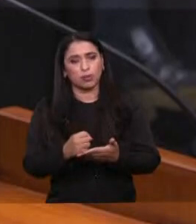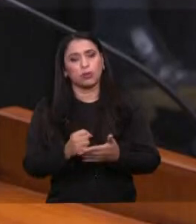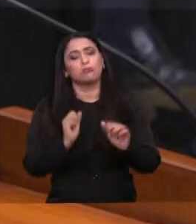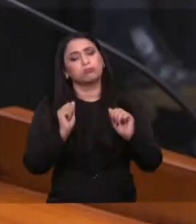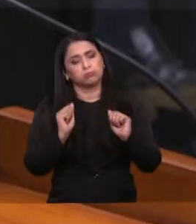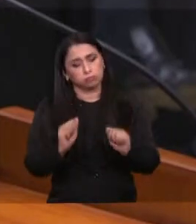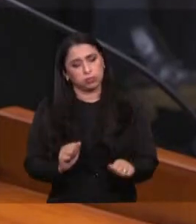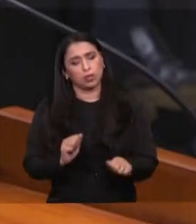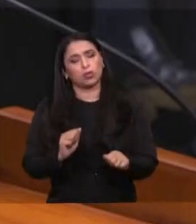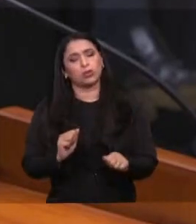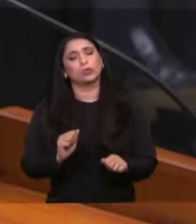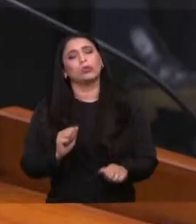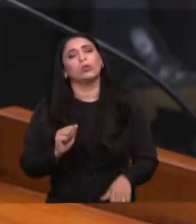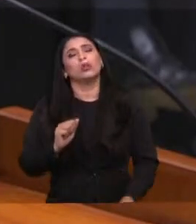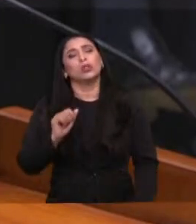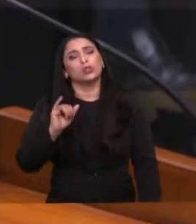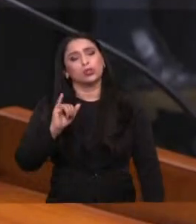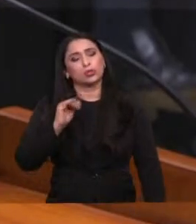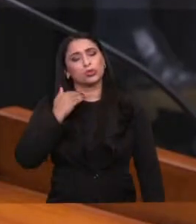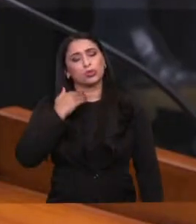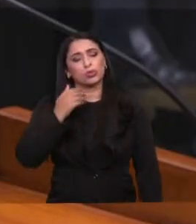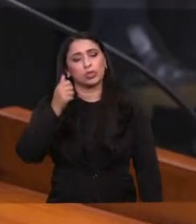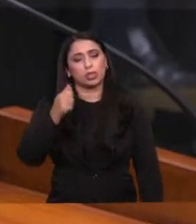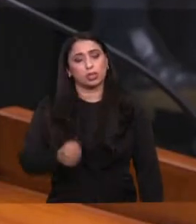do Juízo de Garantias.